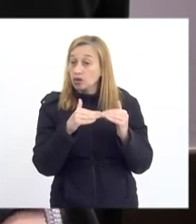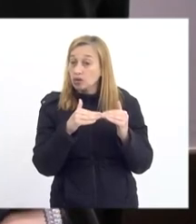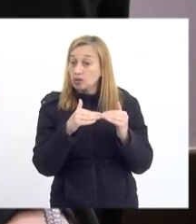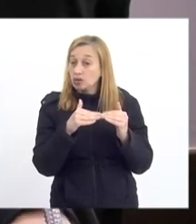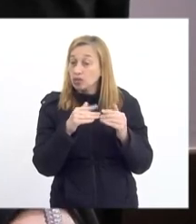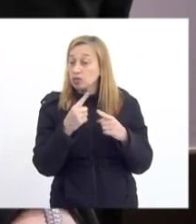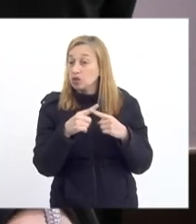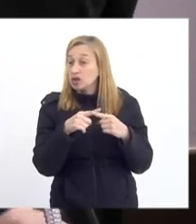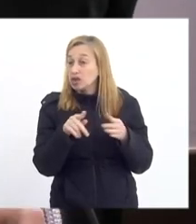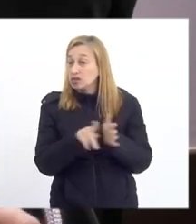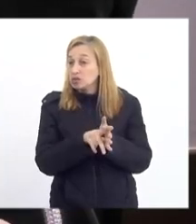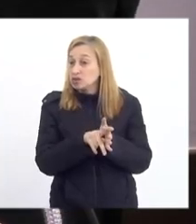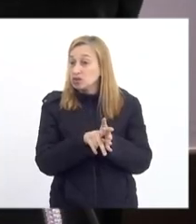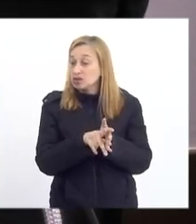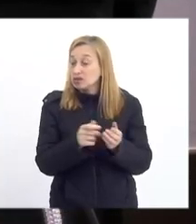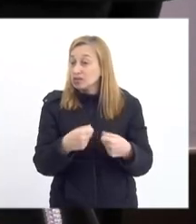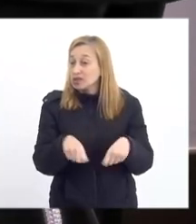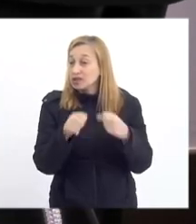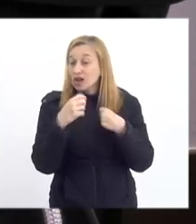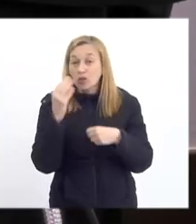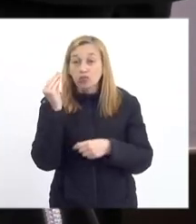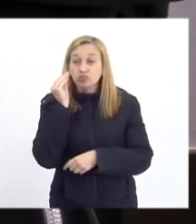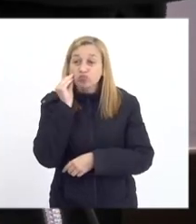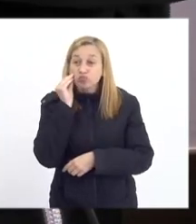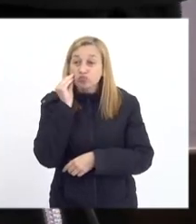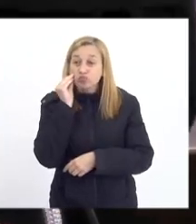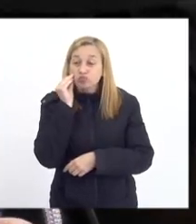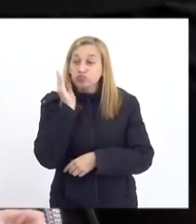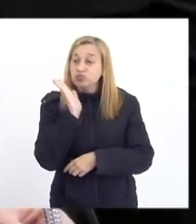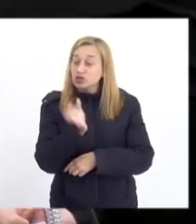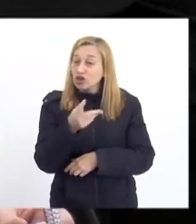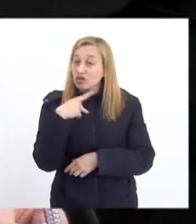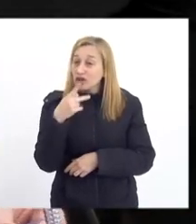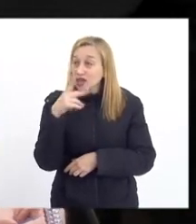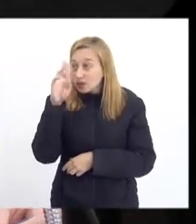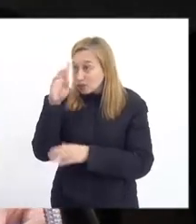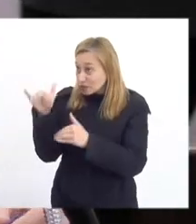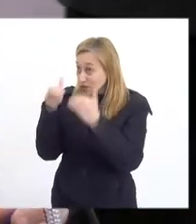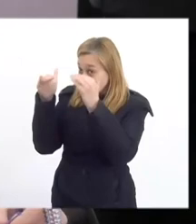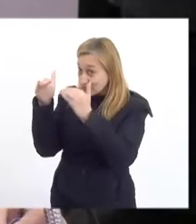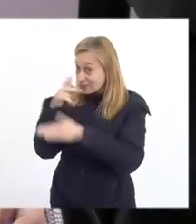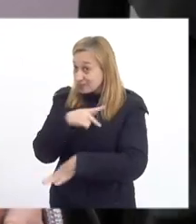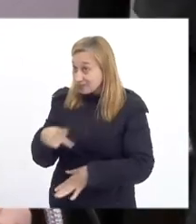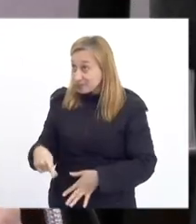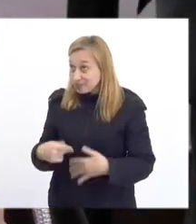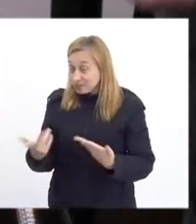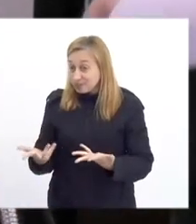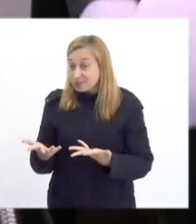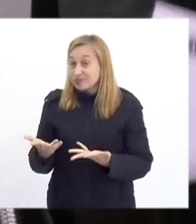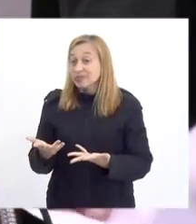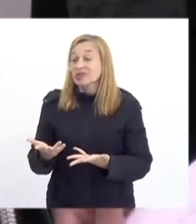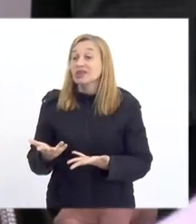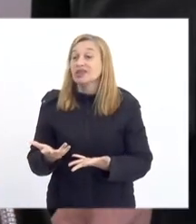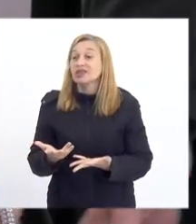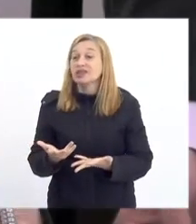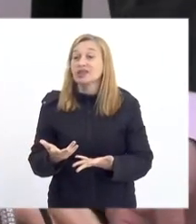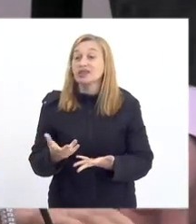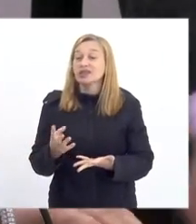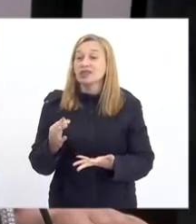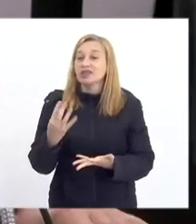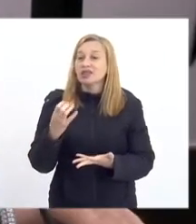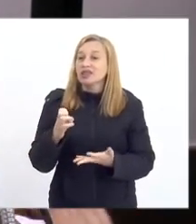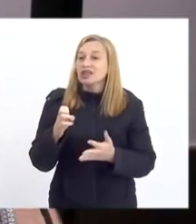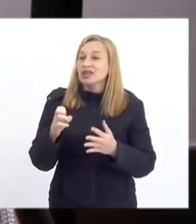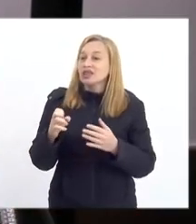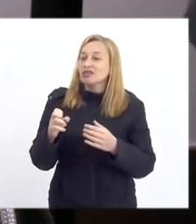porque esse projeto vai me dar oportunidade de algo que já falei com Vossa Excelência. A lei da bilhetagem, que virou lei lá